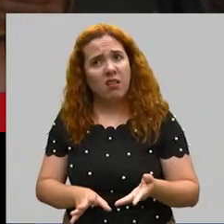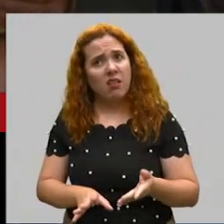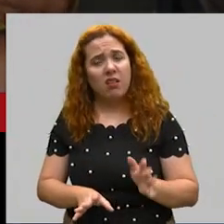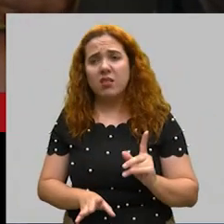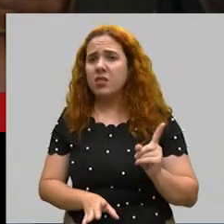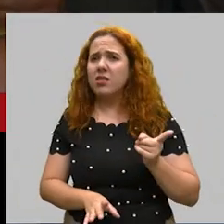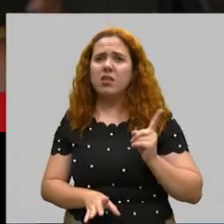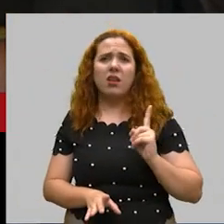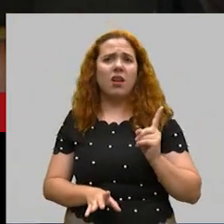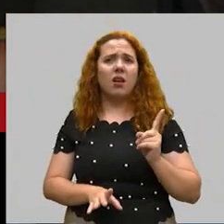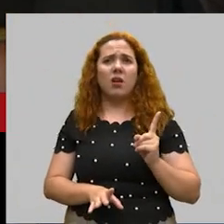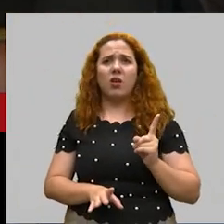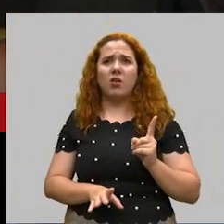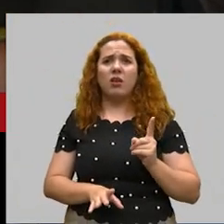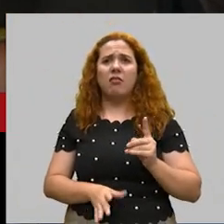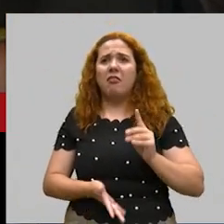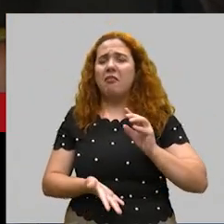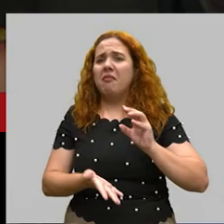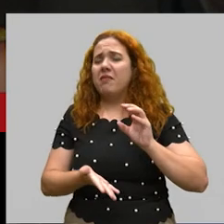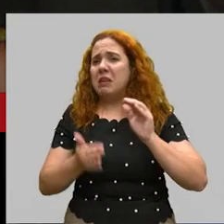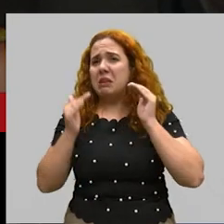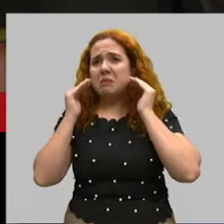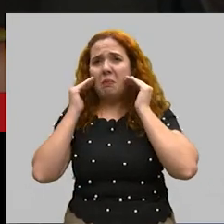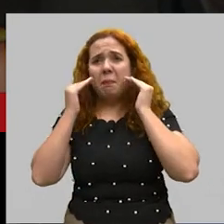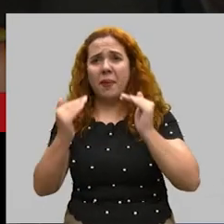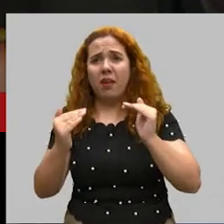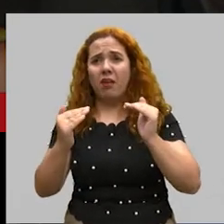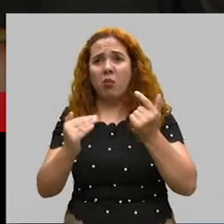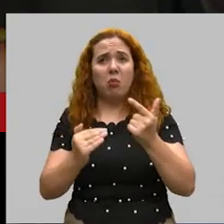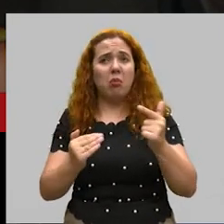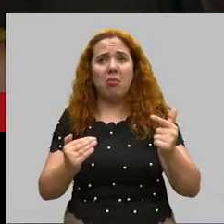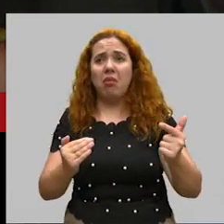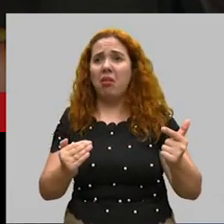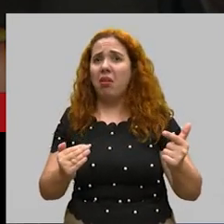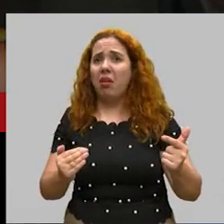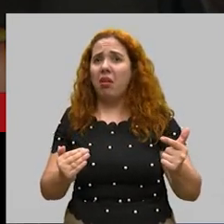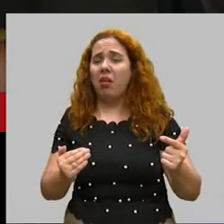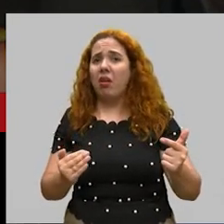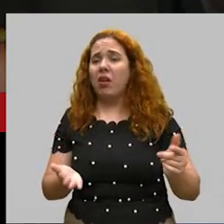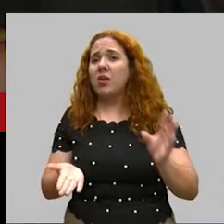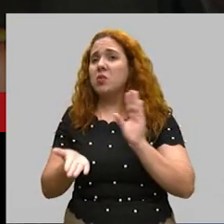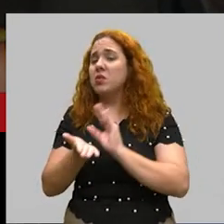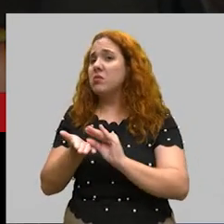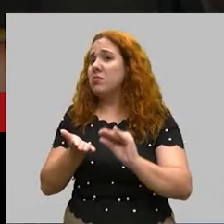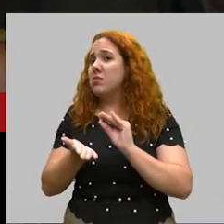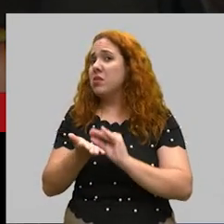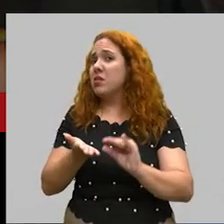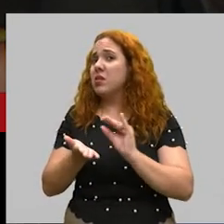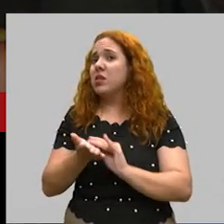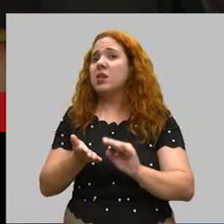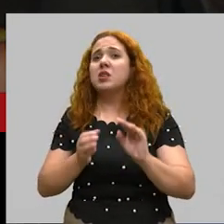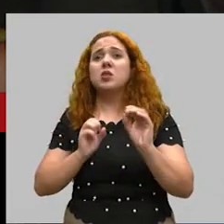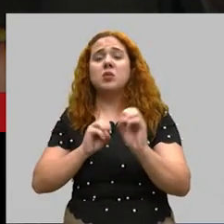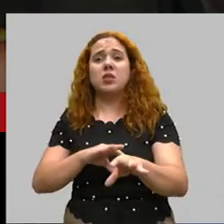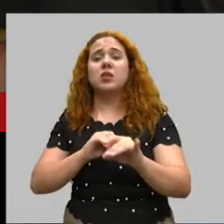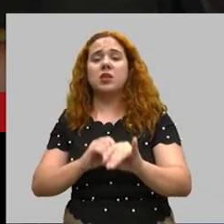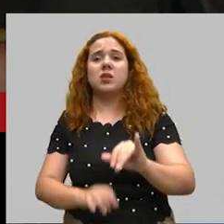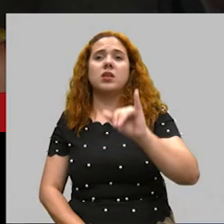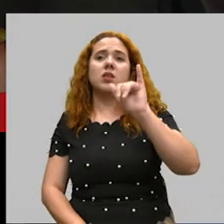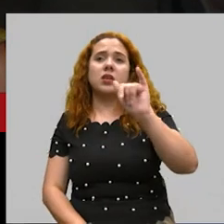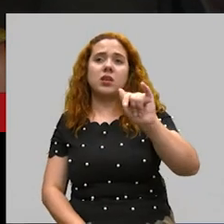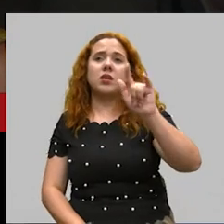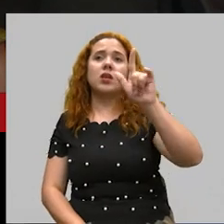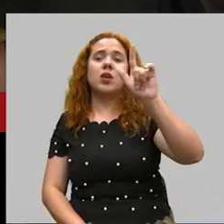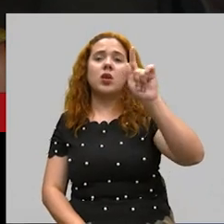é assim uma tremenda falta de respeito o nosso secretário de educação o Igor que há cerca de